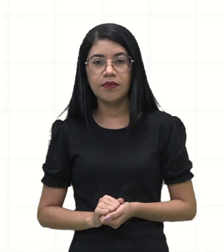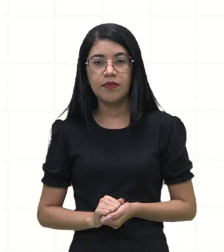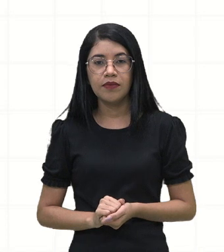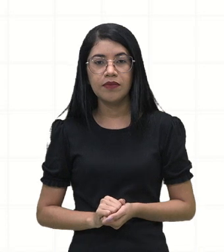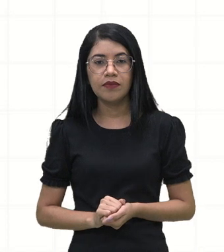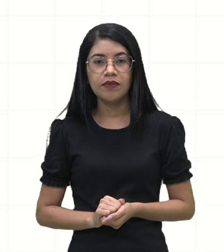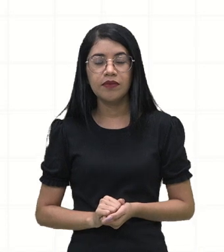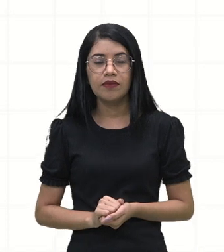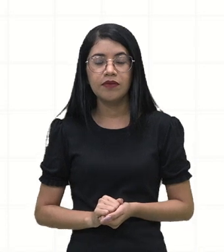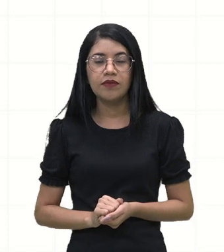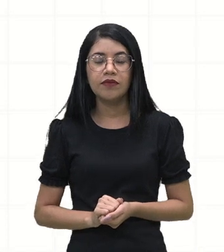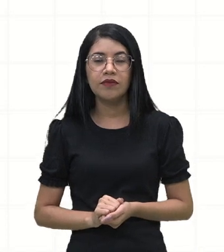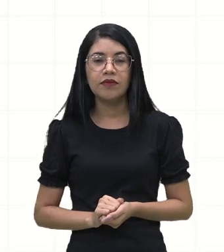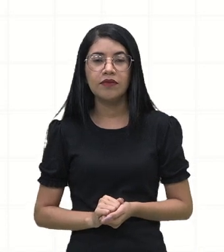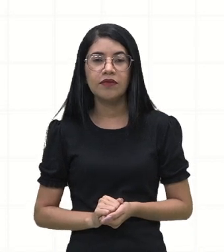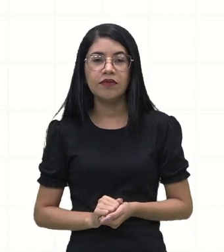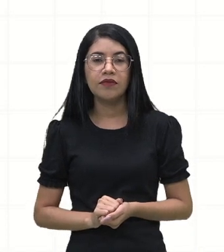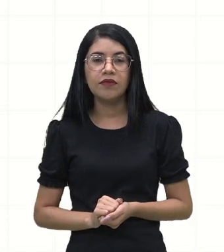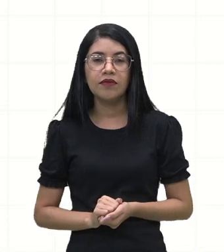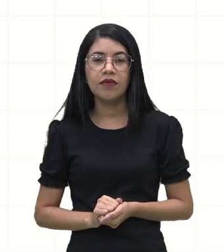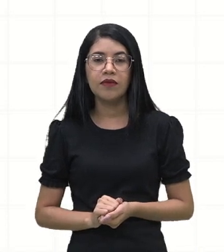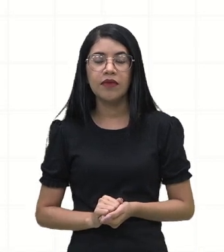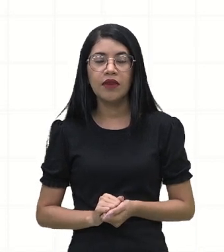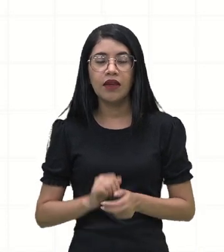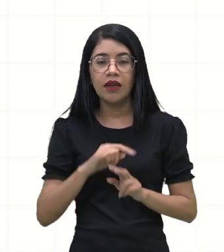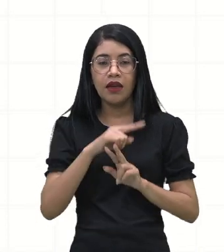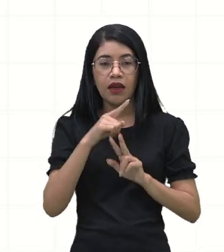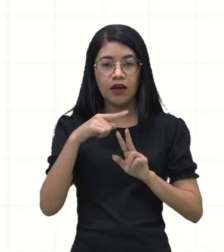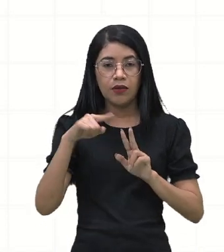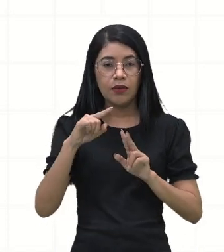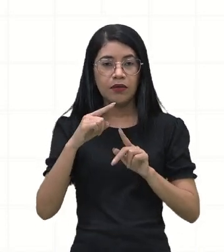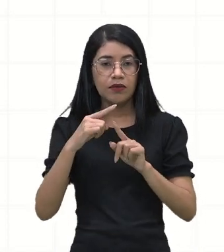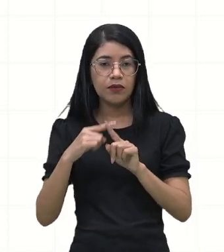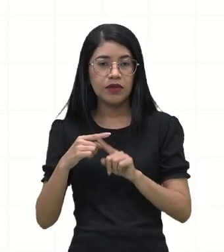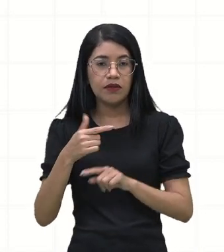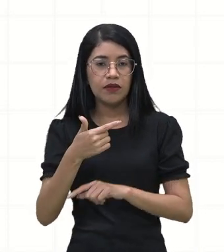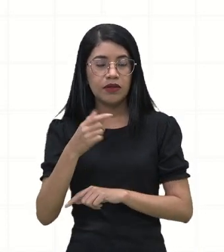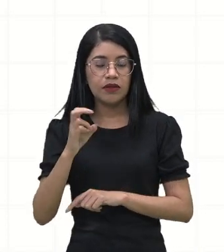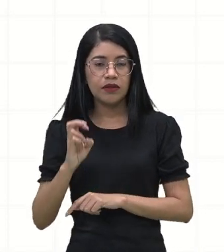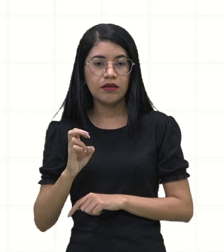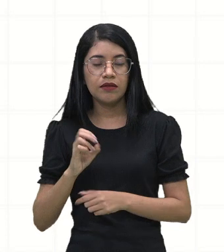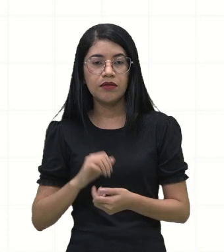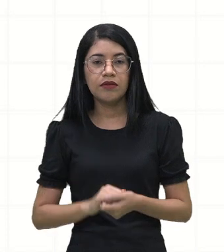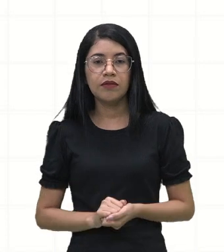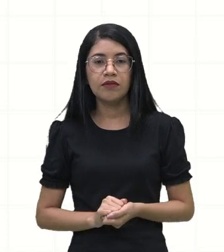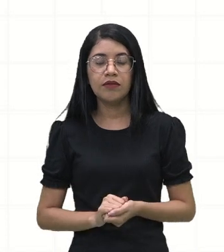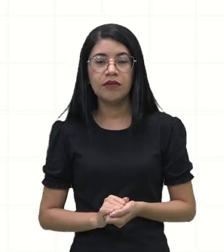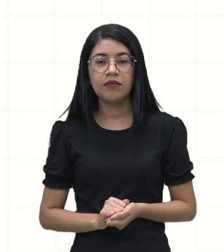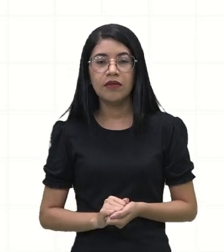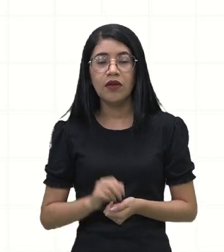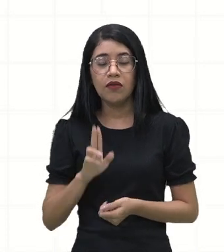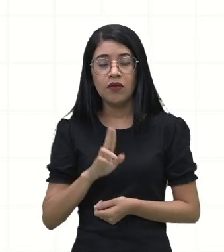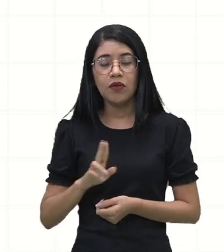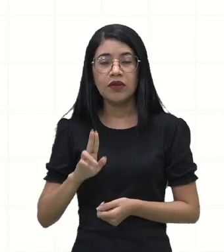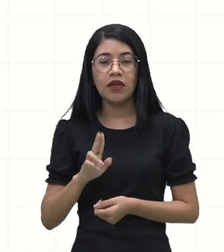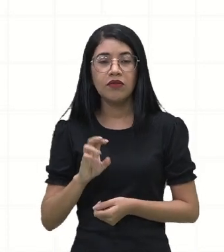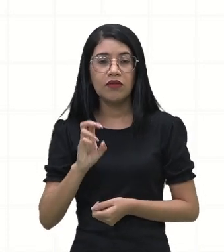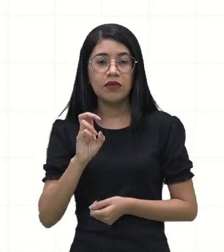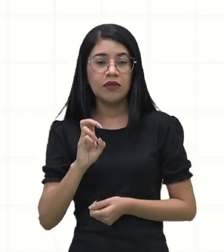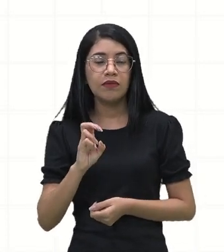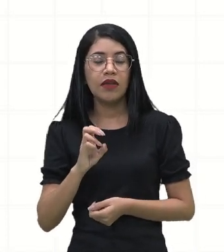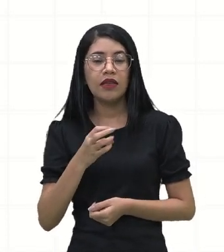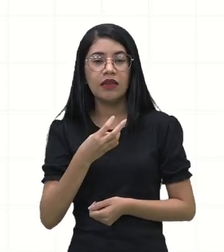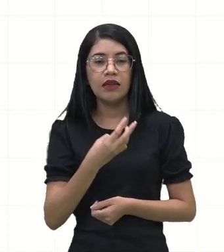Tá? E aí, multiplicado por π. Nesse caso aqui, ó, foi usado 5 casas decimais, que dá